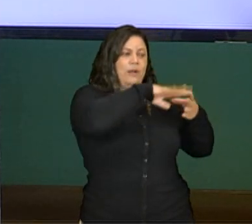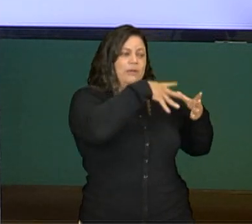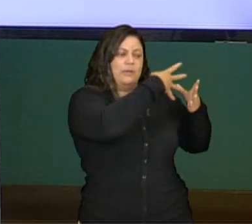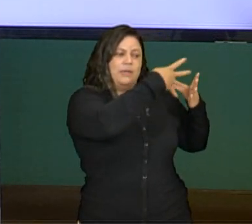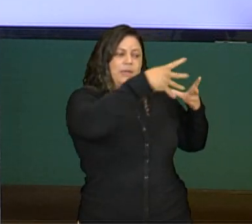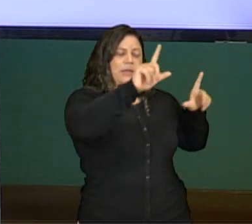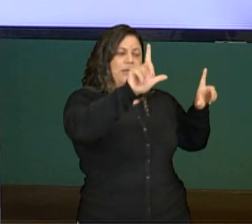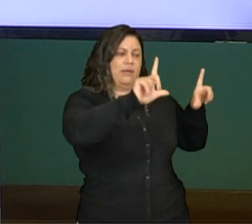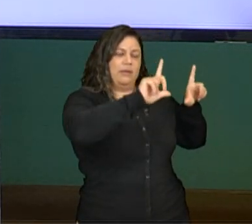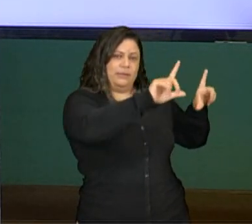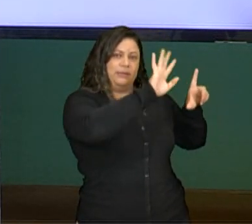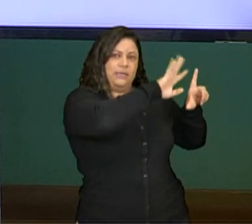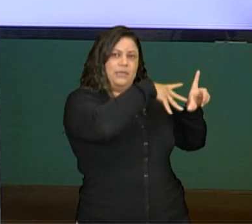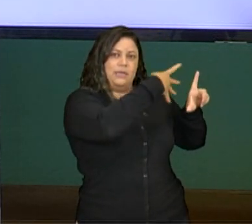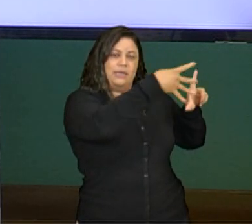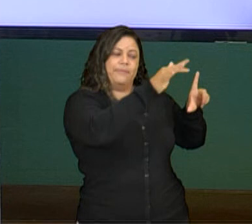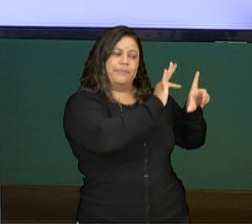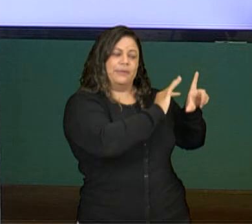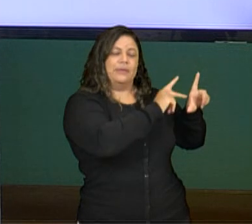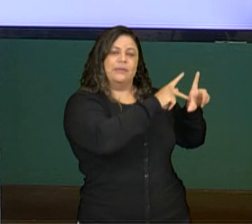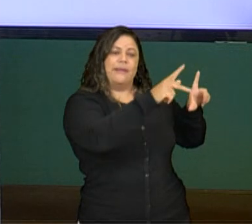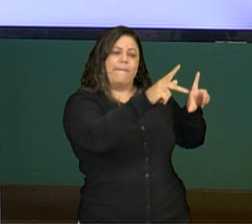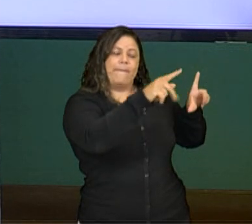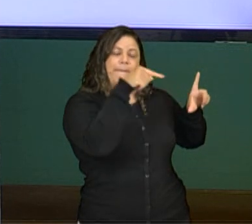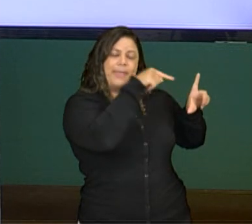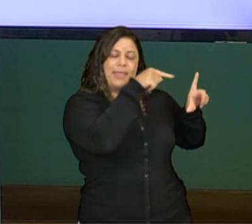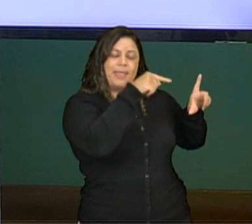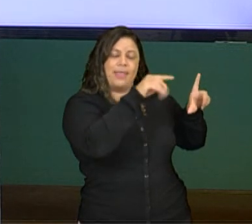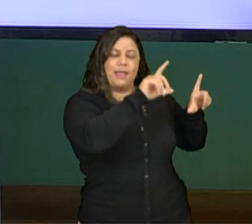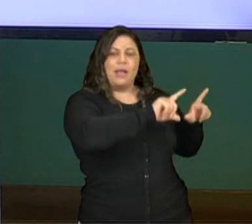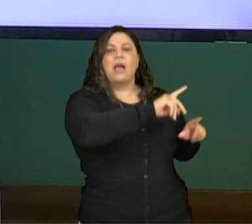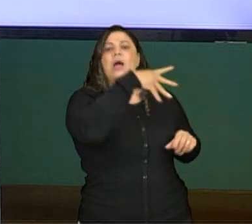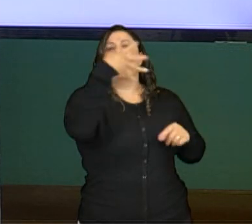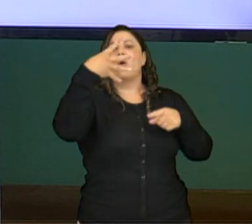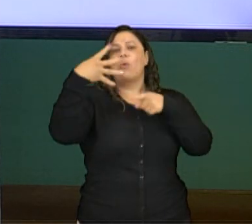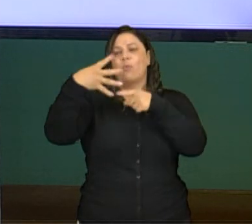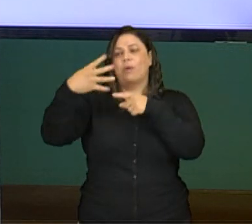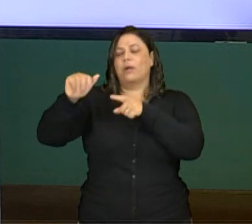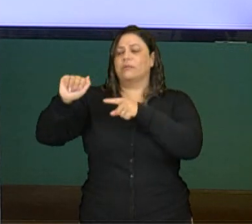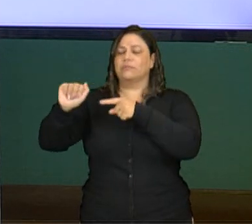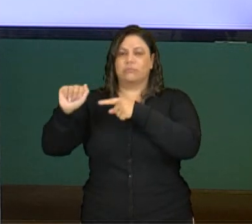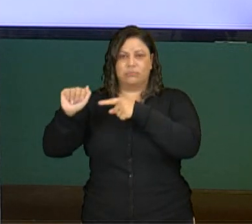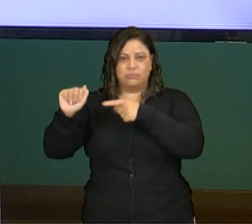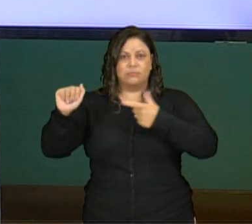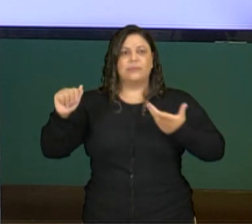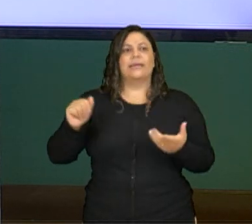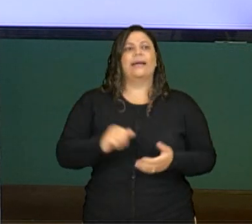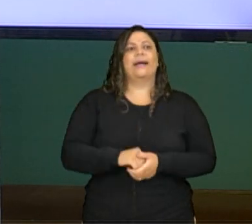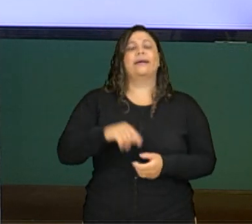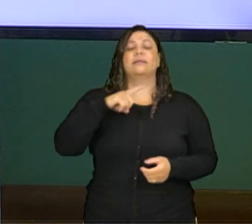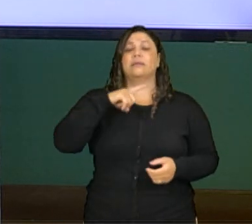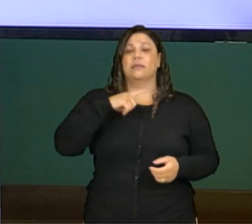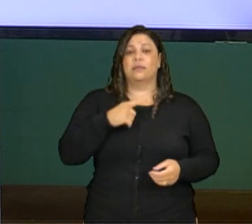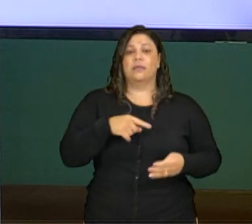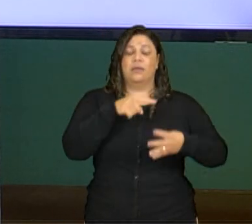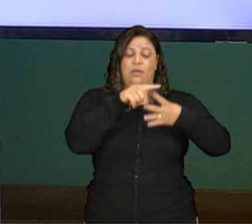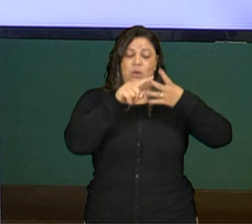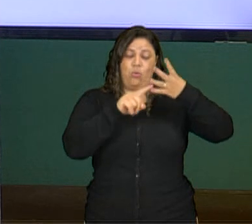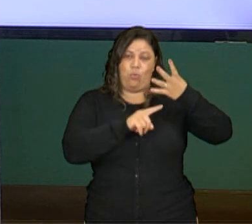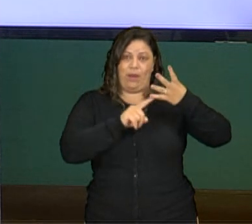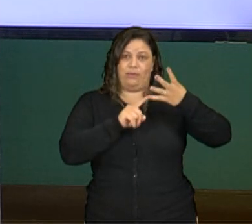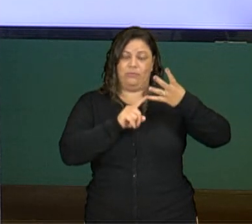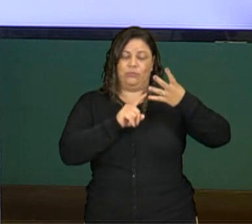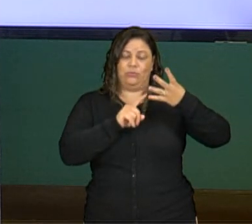tabela periódica. 4A, isso aqui indica que ele possui 4 elétrons no